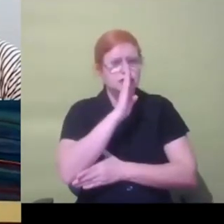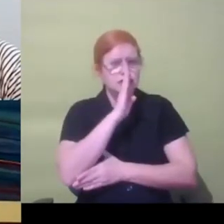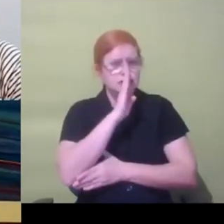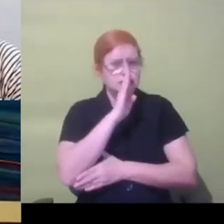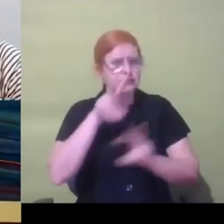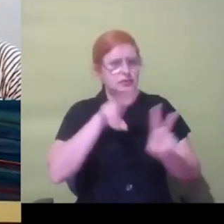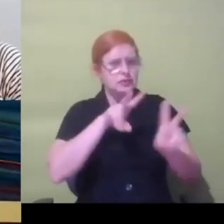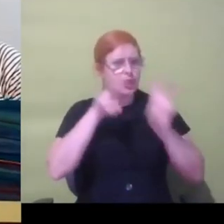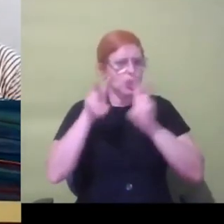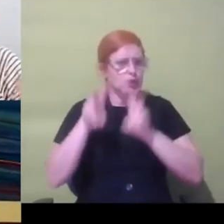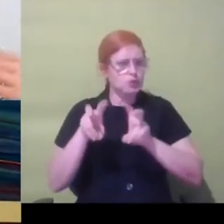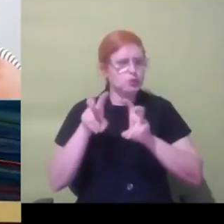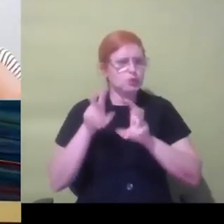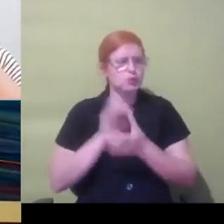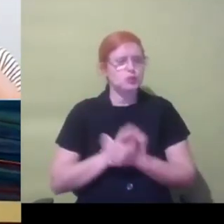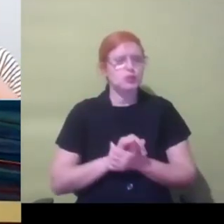trilha